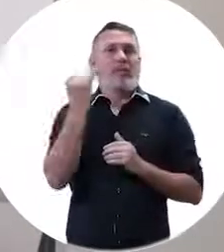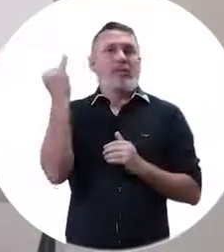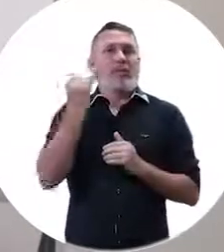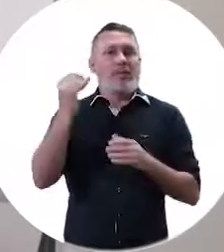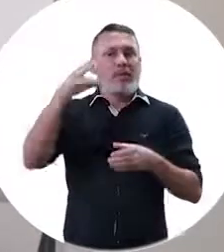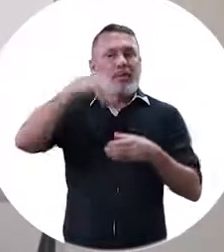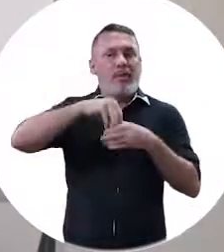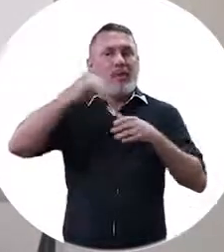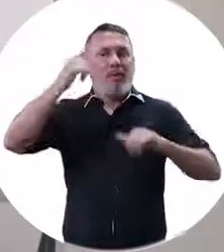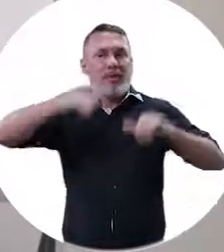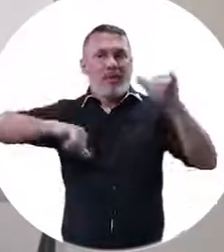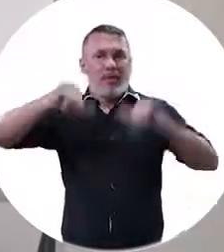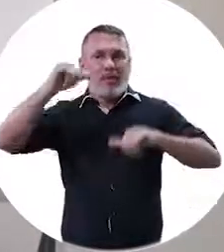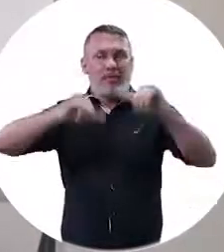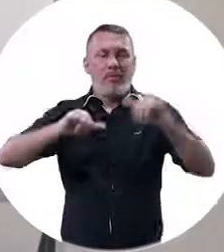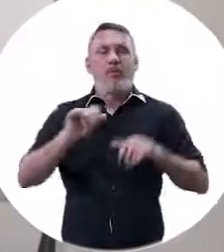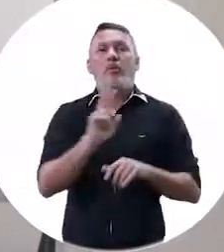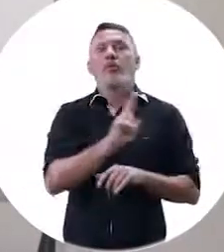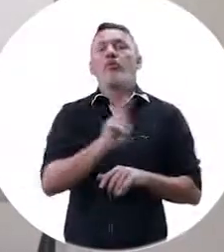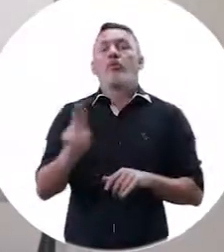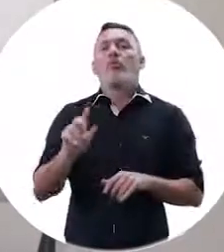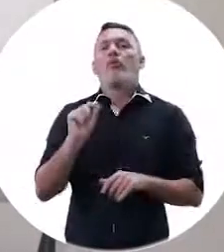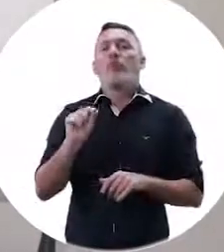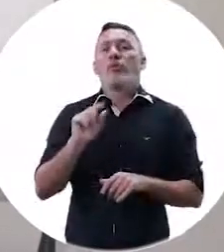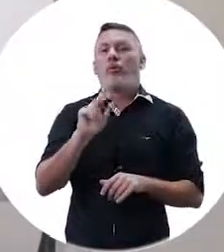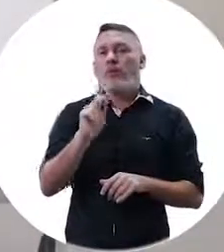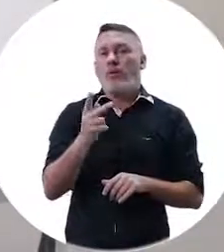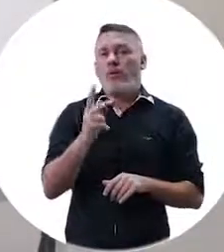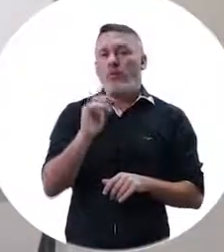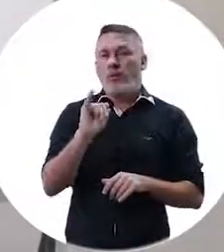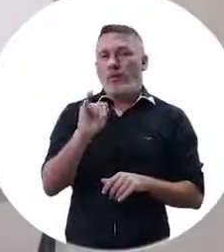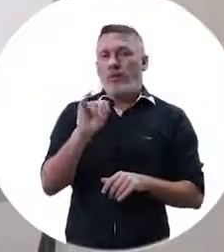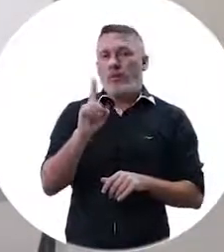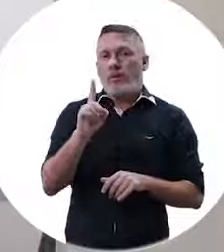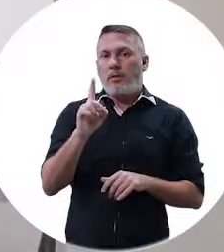mais importante dentro da química orgânica, que eu chamo de